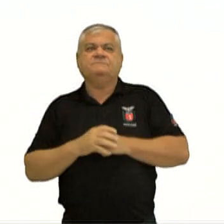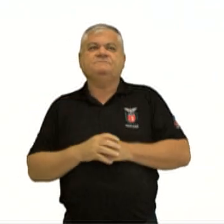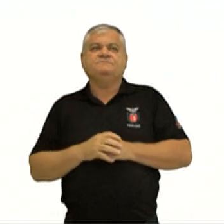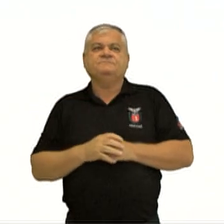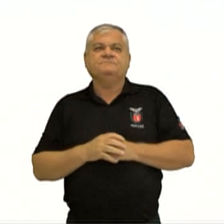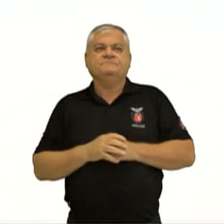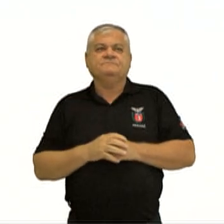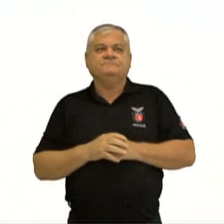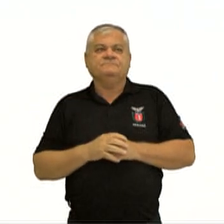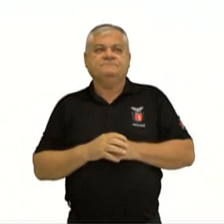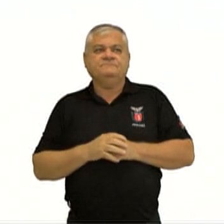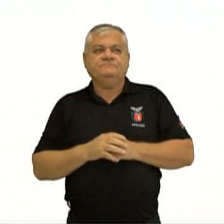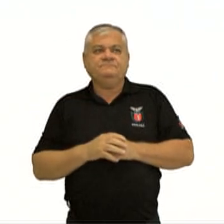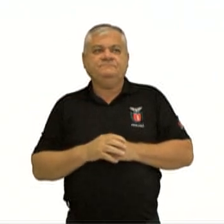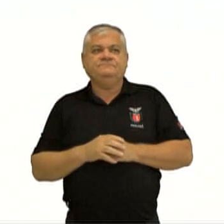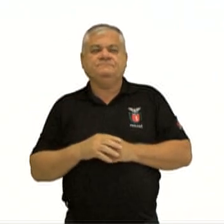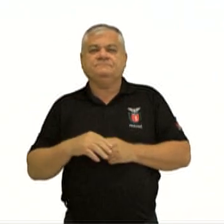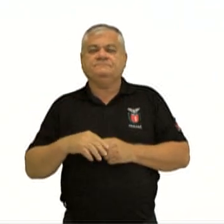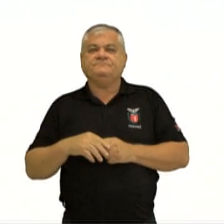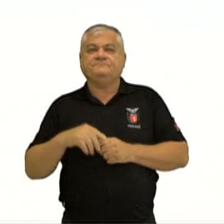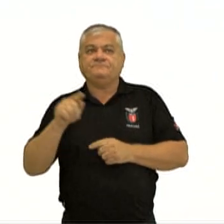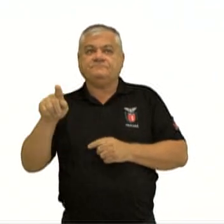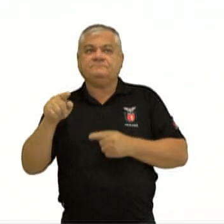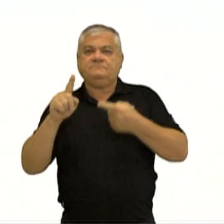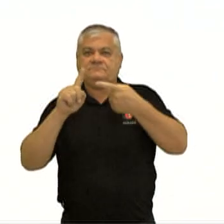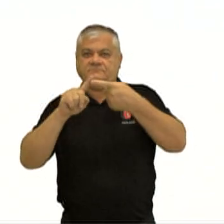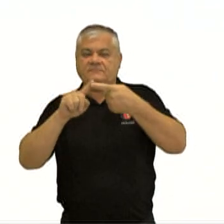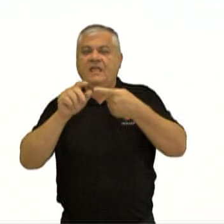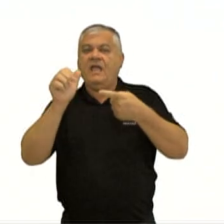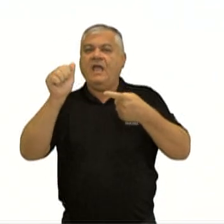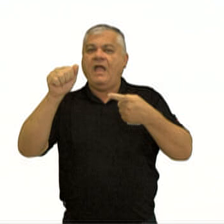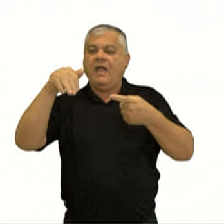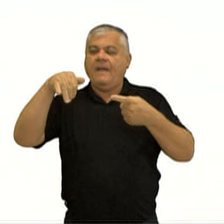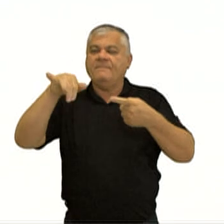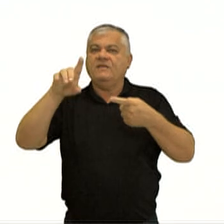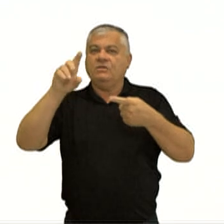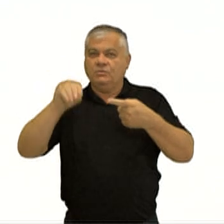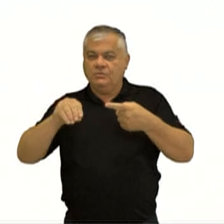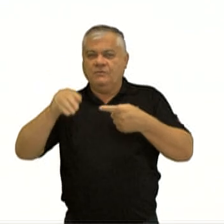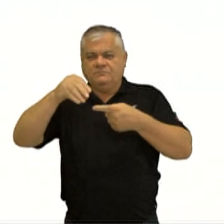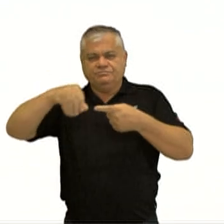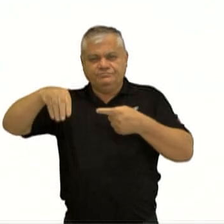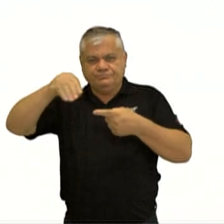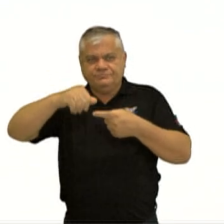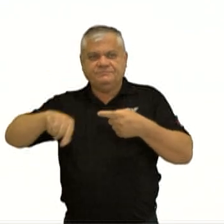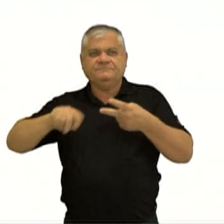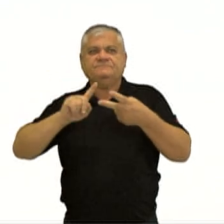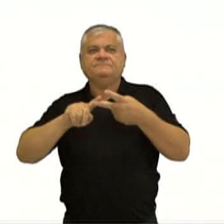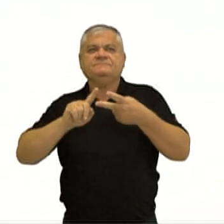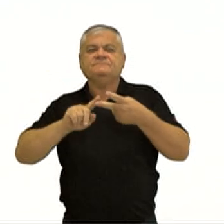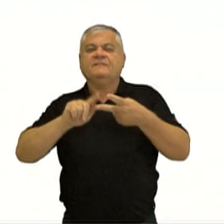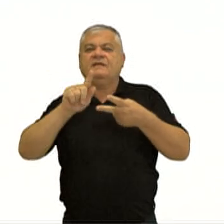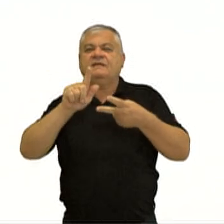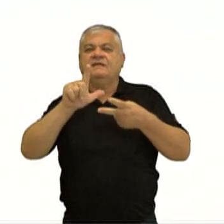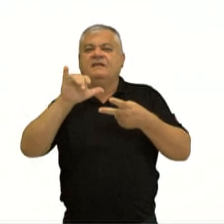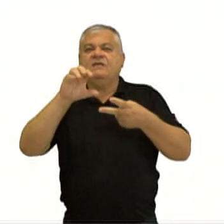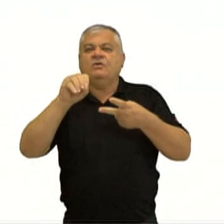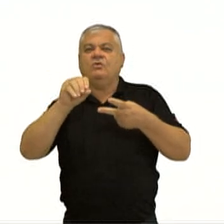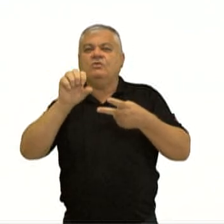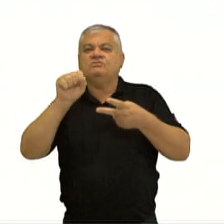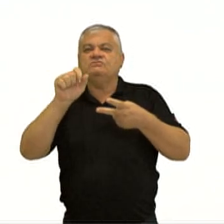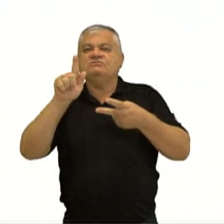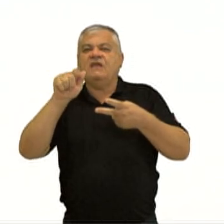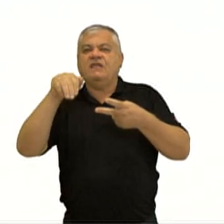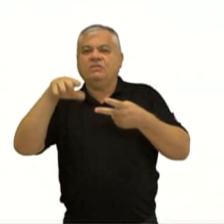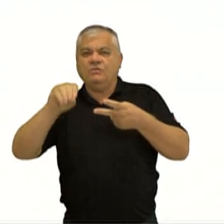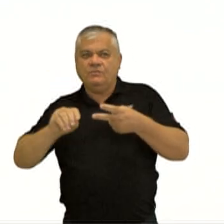Os polissacarídeos com função energética são o amido e o glicogênio, que a gente vai estudar, e os de função estrutural são